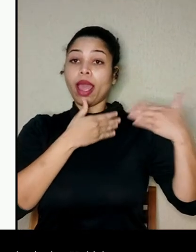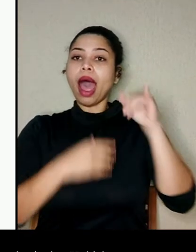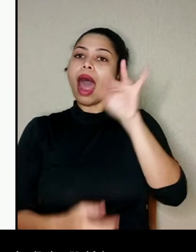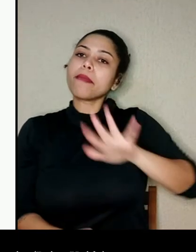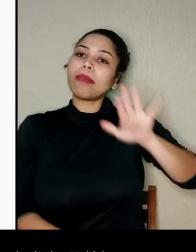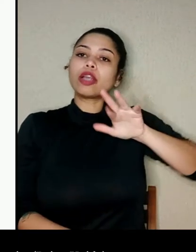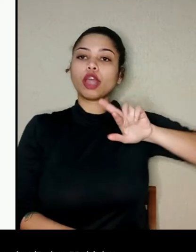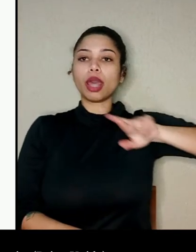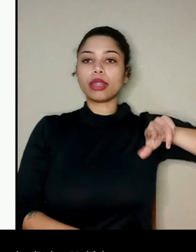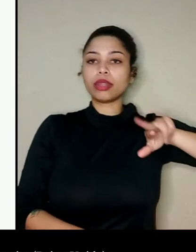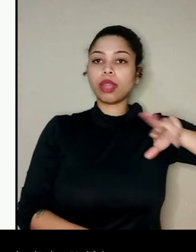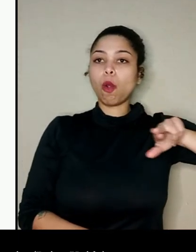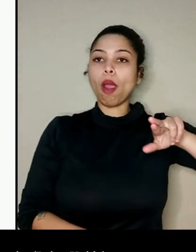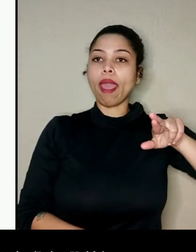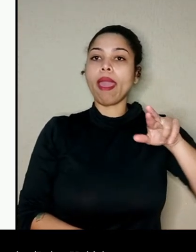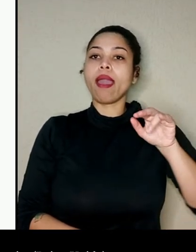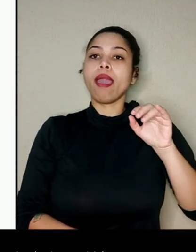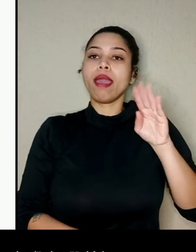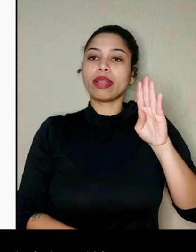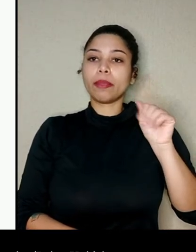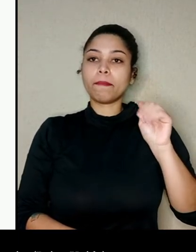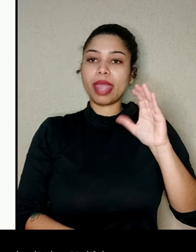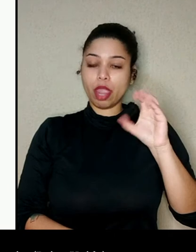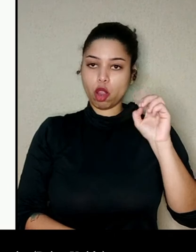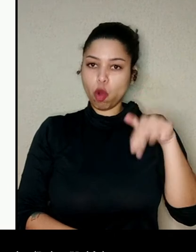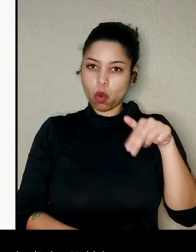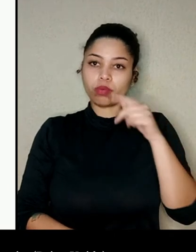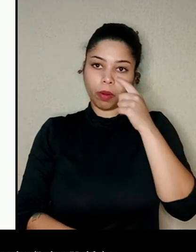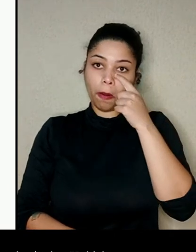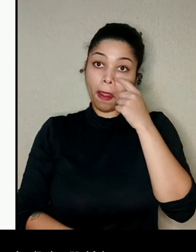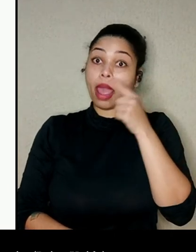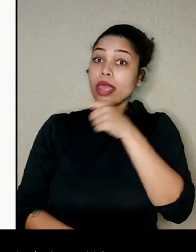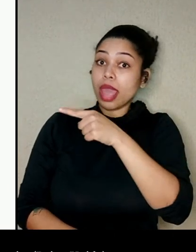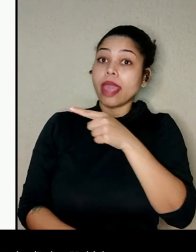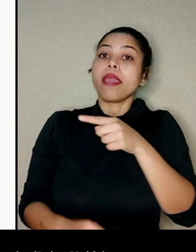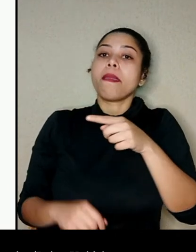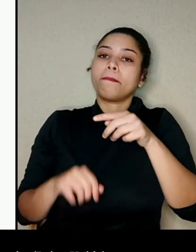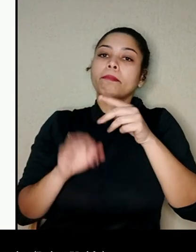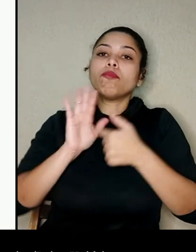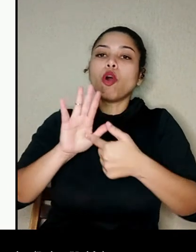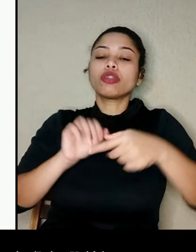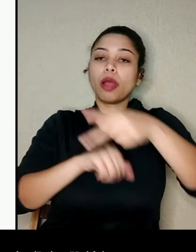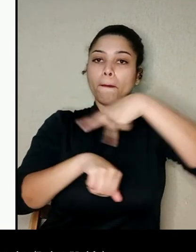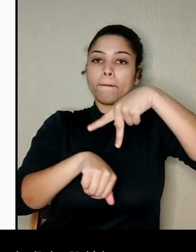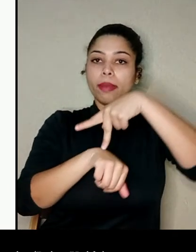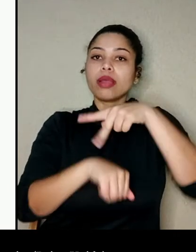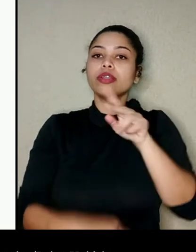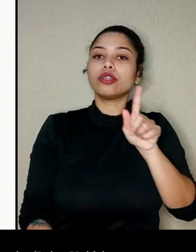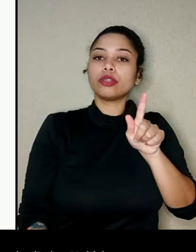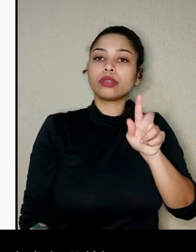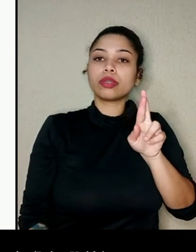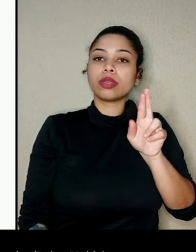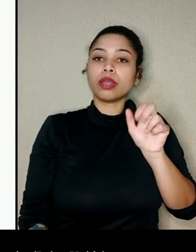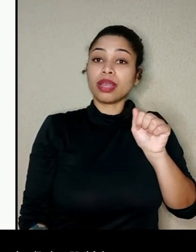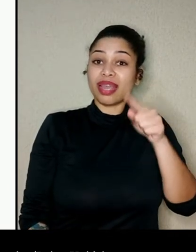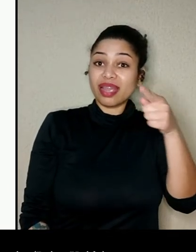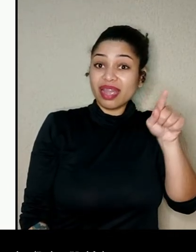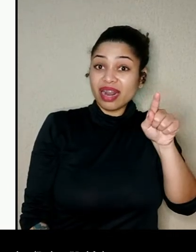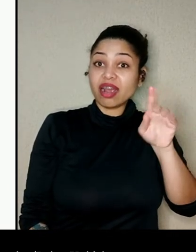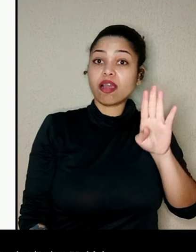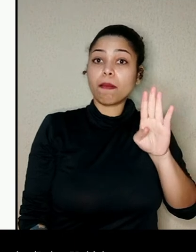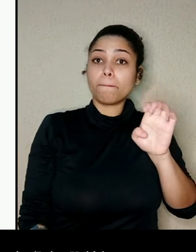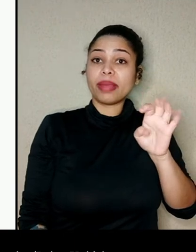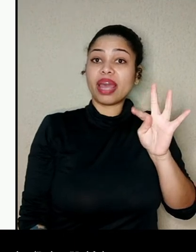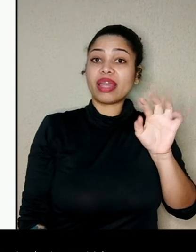ilustração para mostrar que na grã-bretanha há uma tradição muito forte de longa